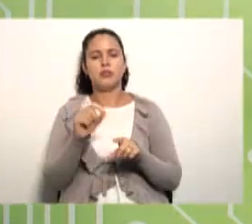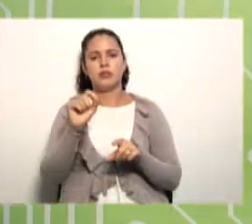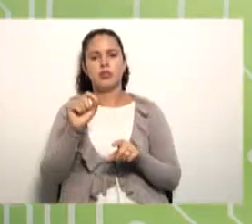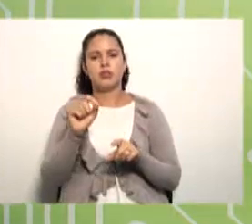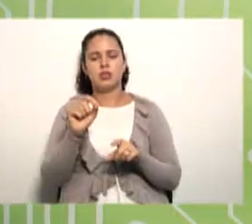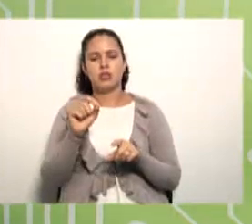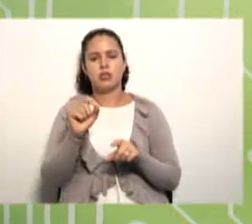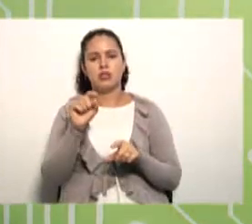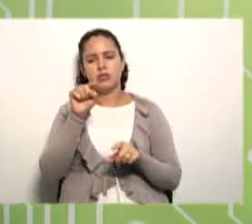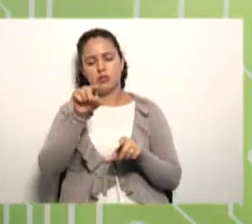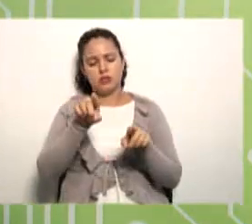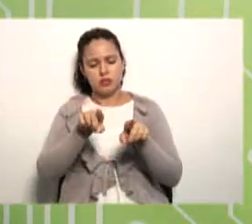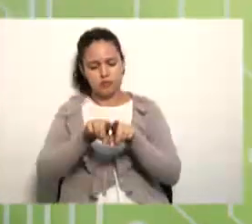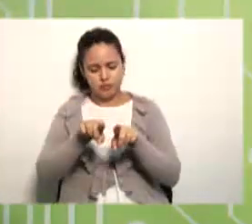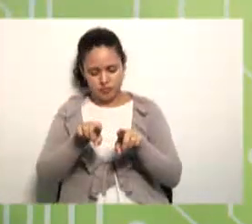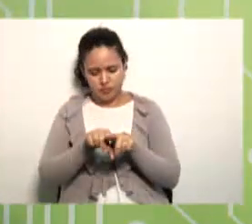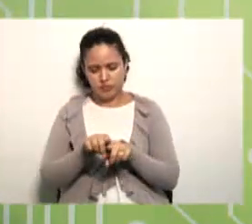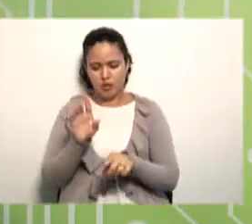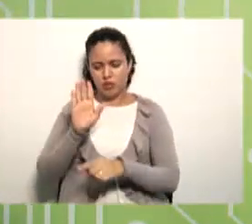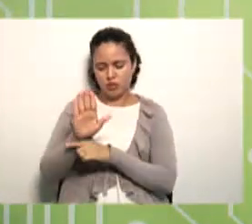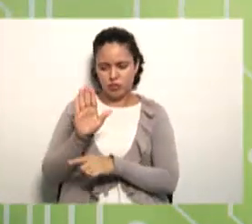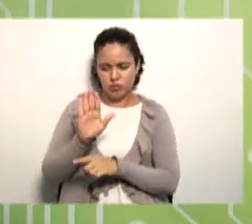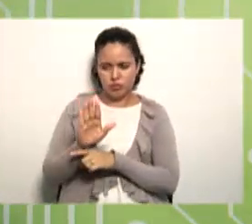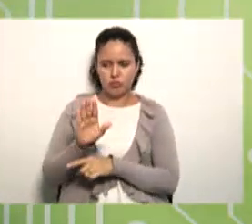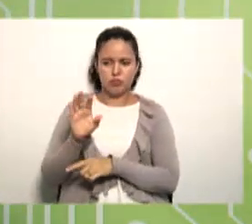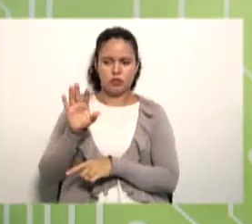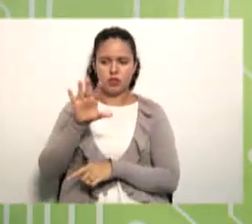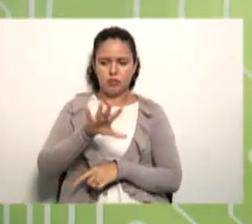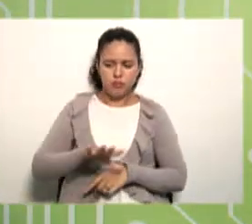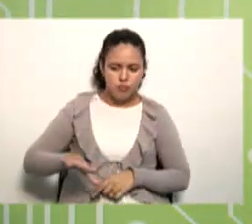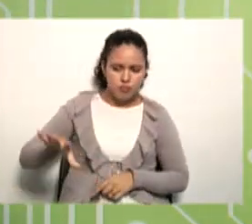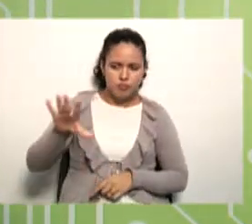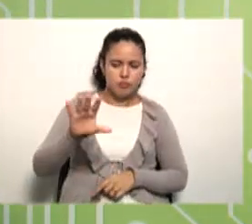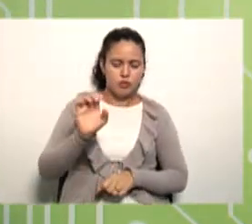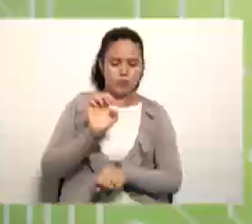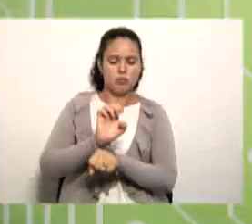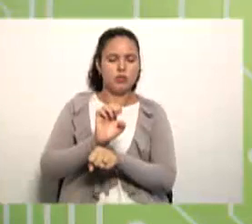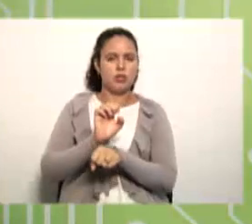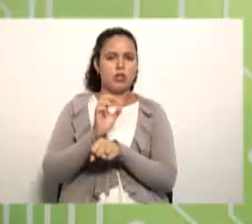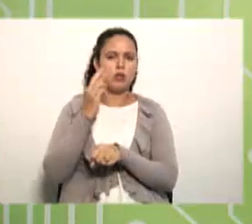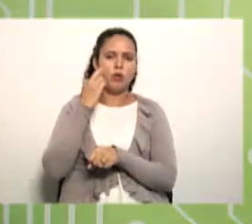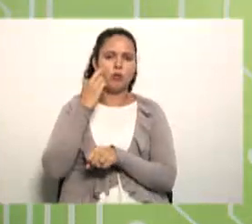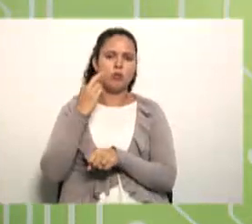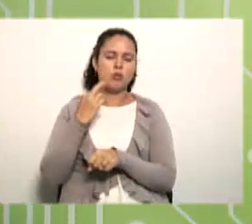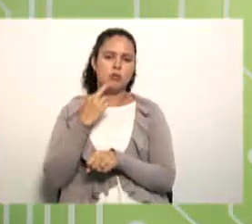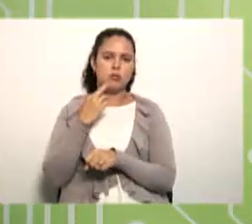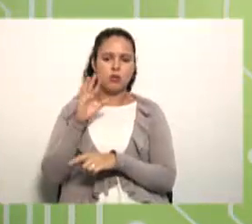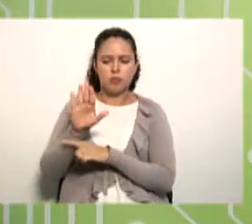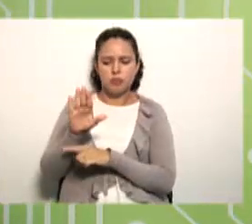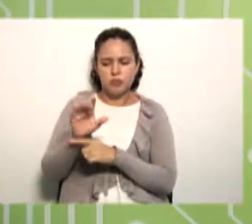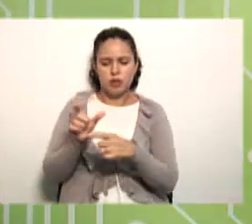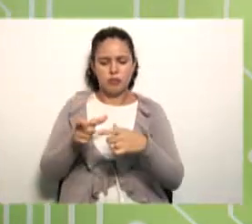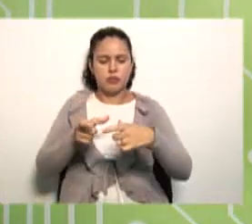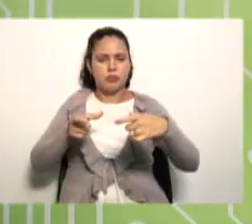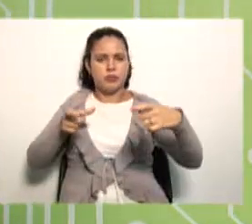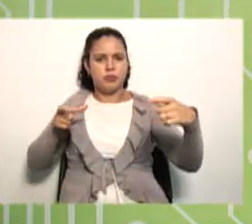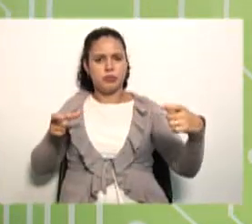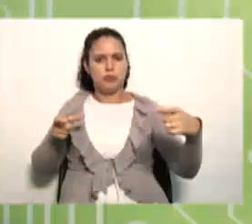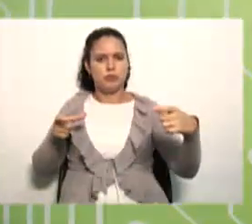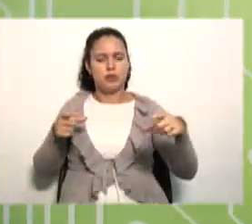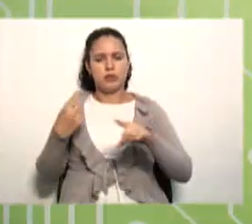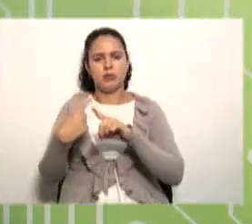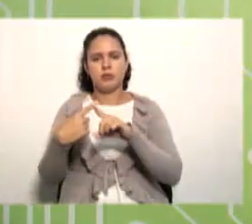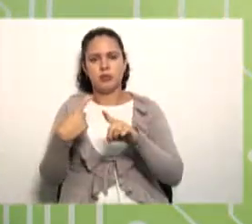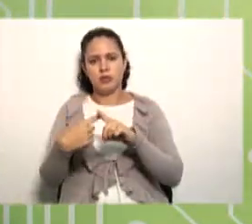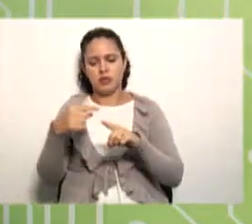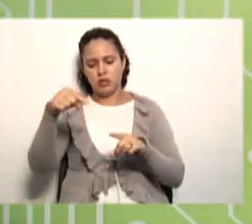nosso estado e de todo o nosso país. Porque é preferível morar num estado onde as pessoas são educadas, onde as pessoas têm